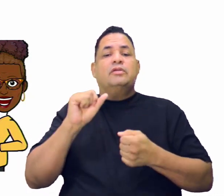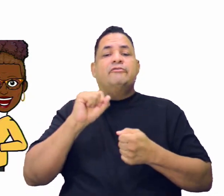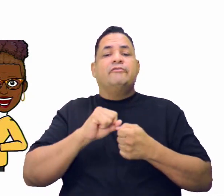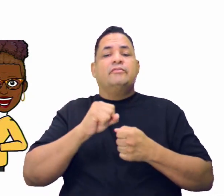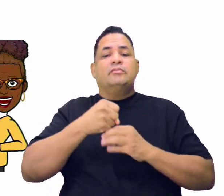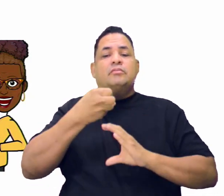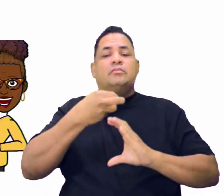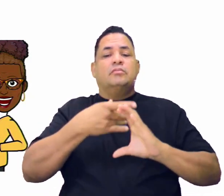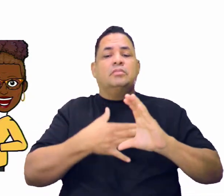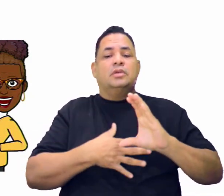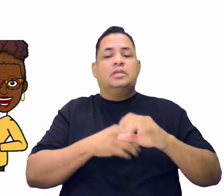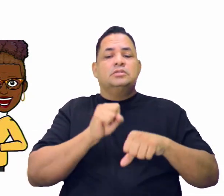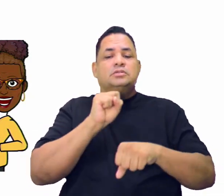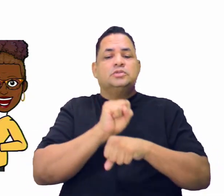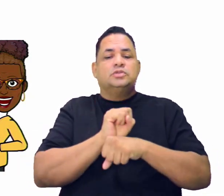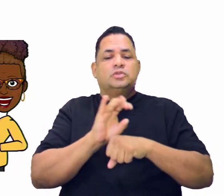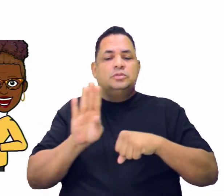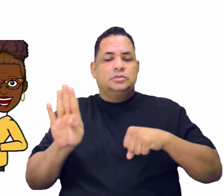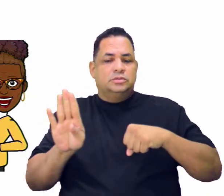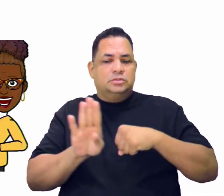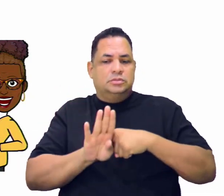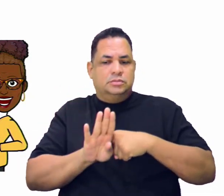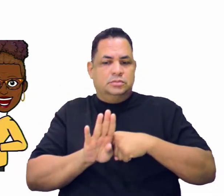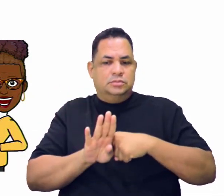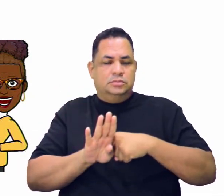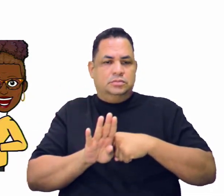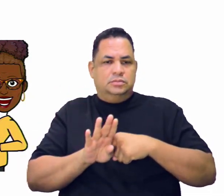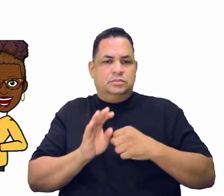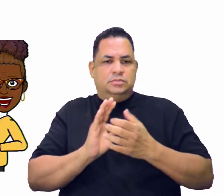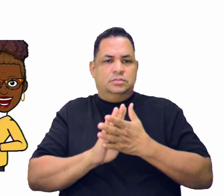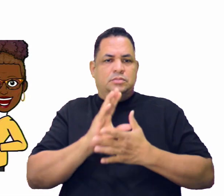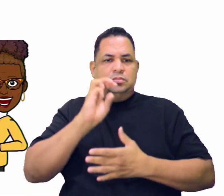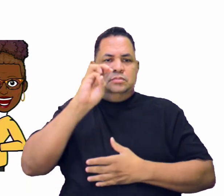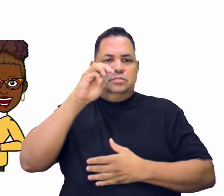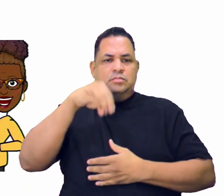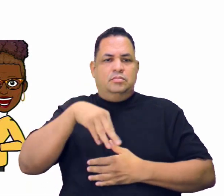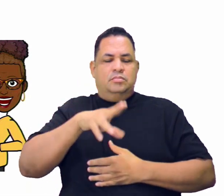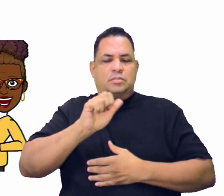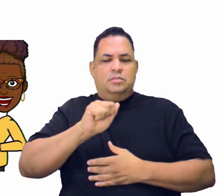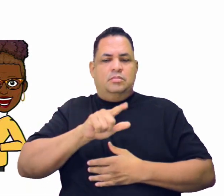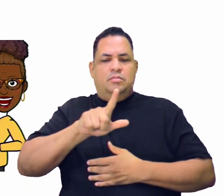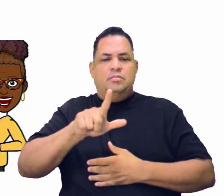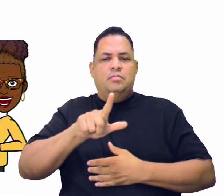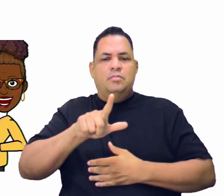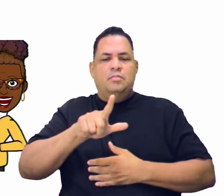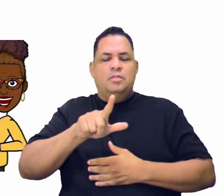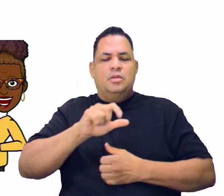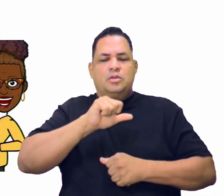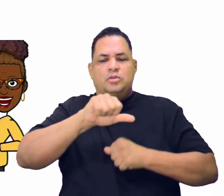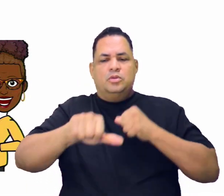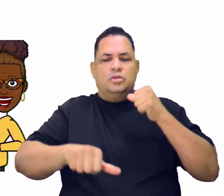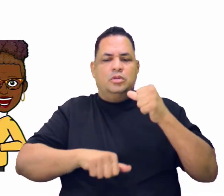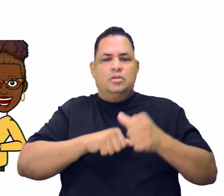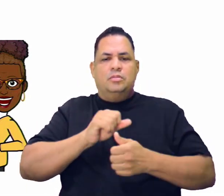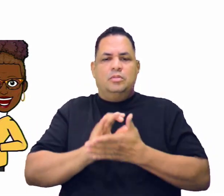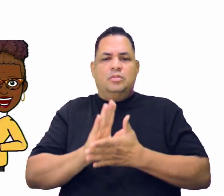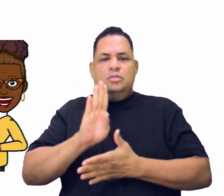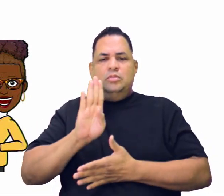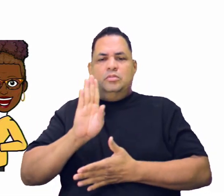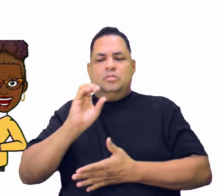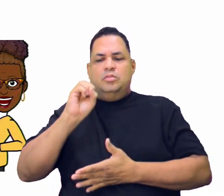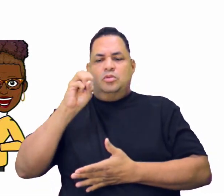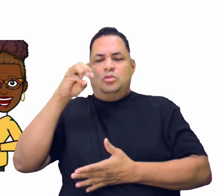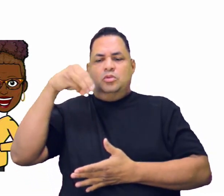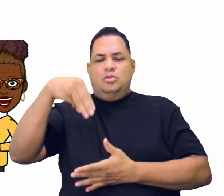Caracteriza o substantivo. Então, mal com U só vai trocar pelo bom.